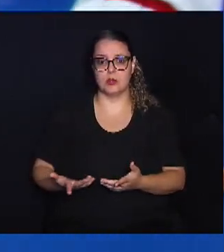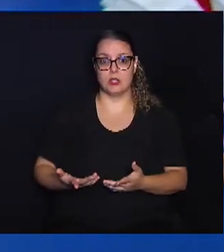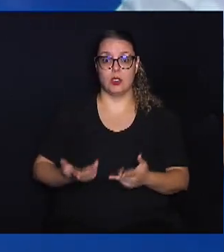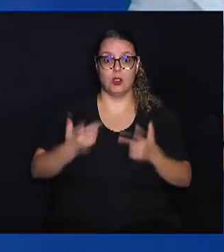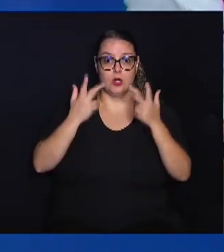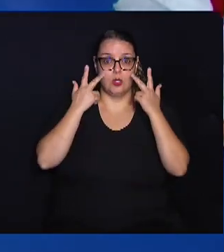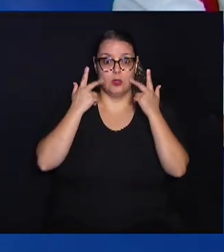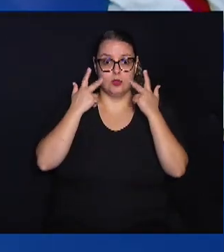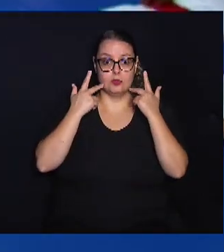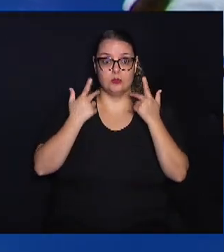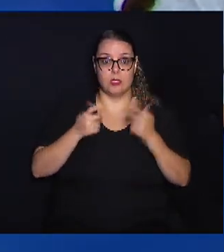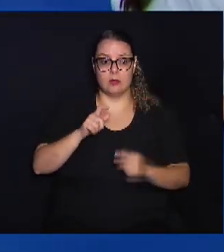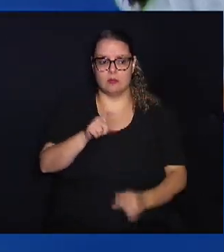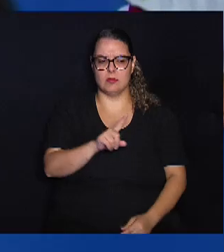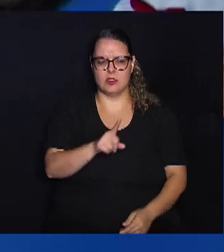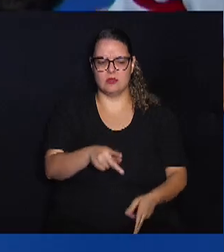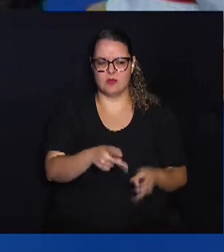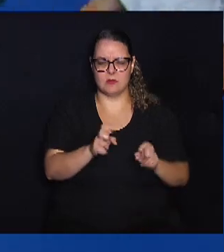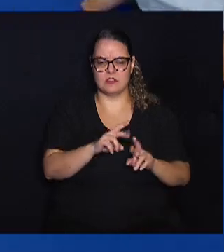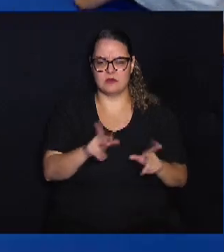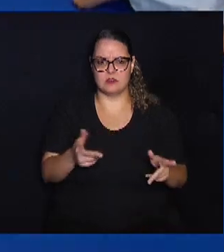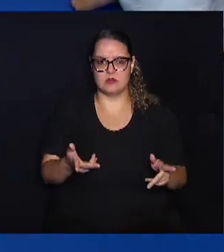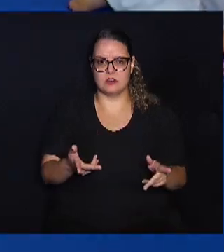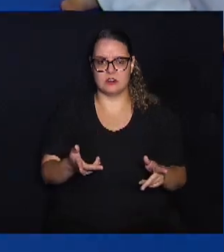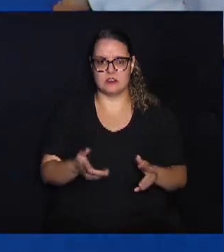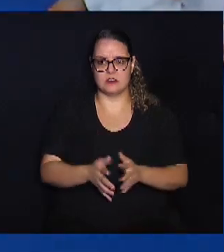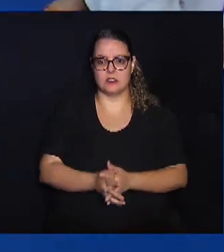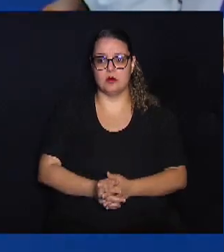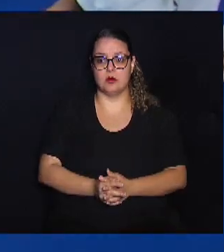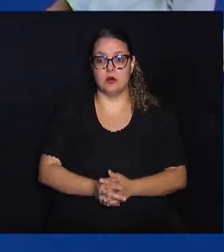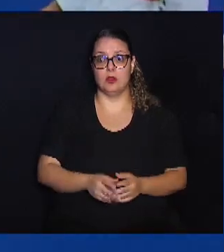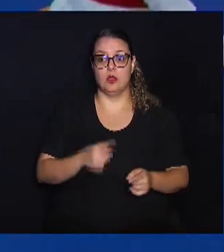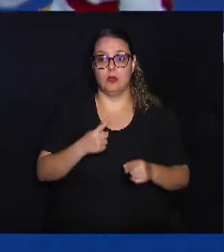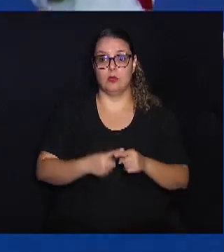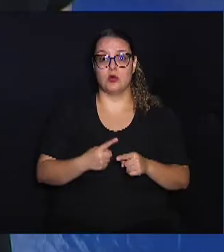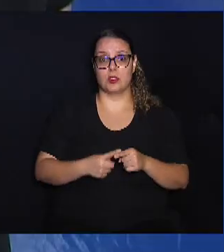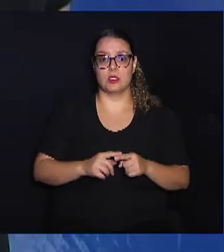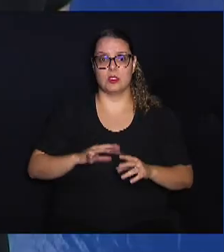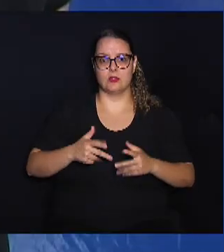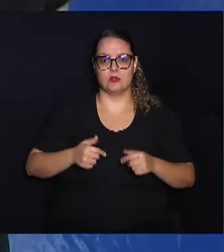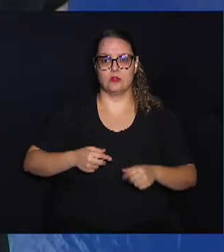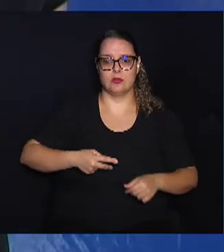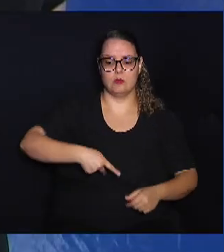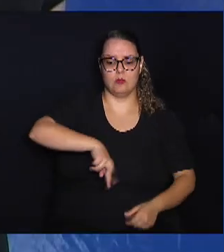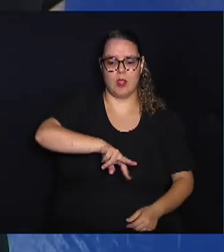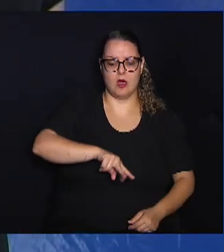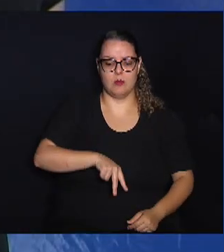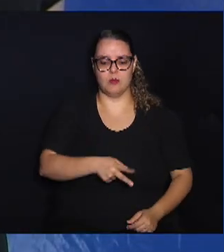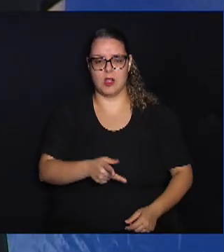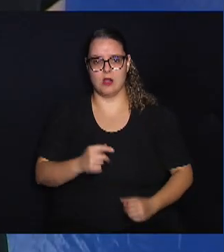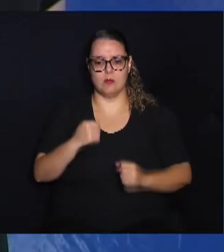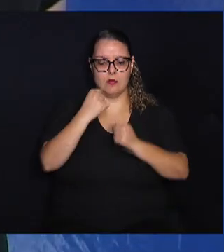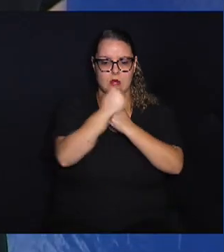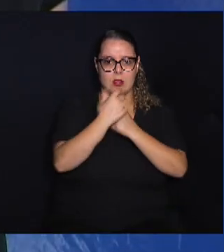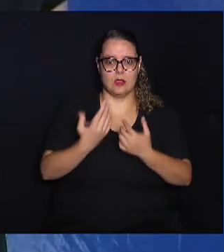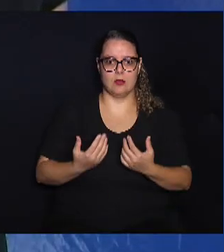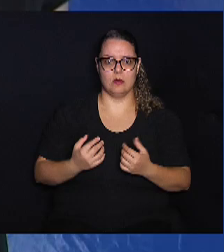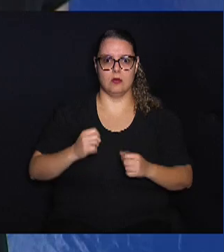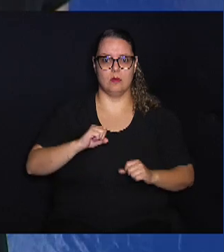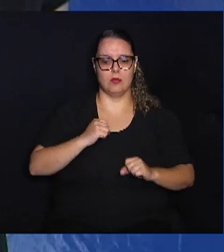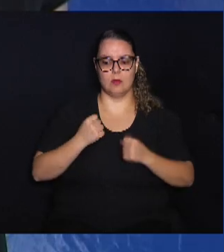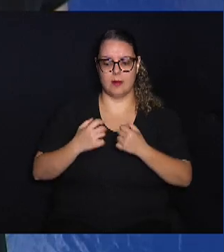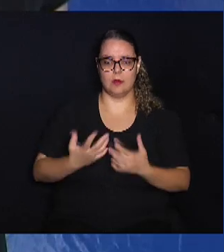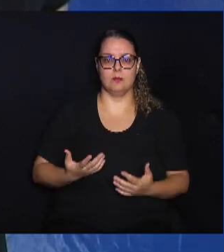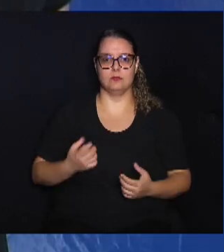Normalmente um leigo não vai nem perceber a diferença. Porque todos têm chutes, socos, defesas, contra-ataques. Só